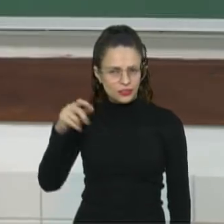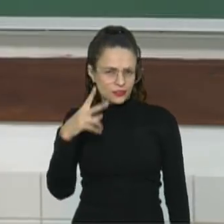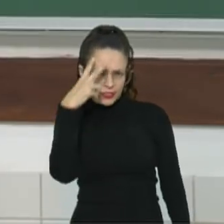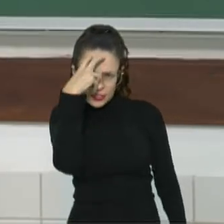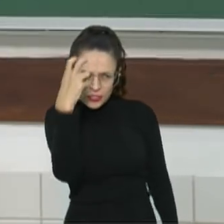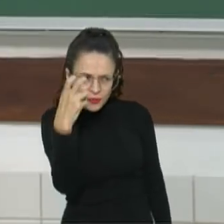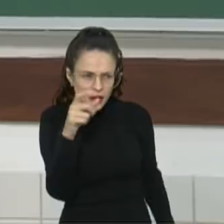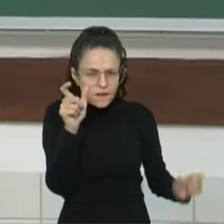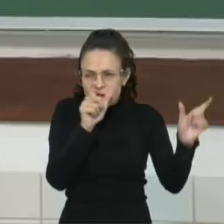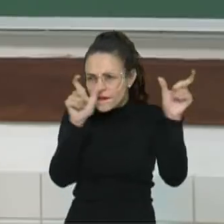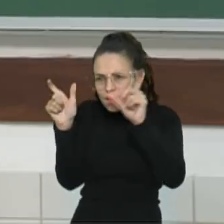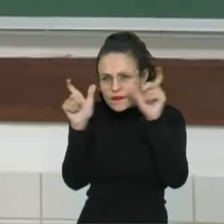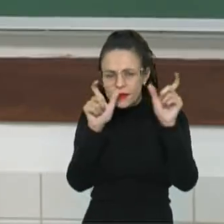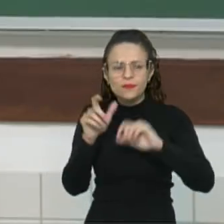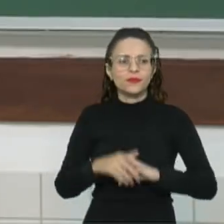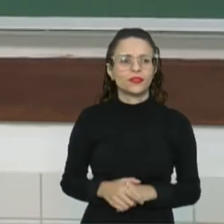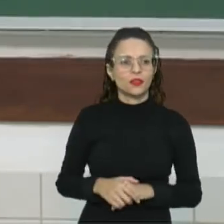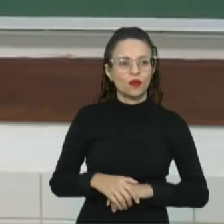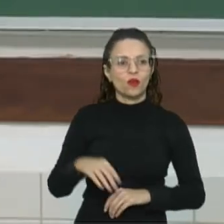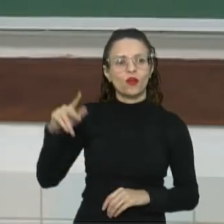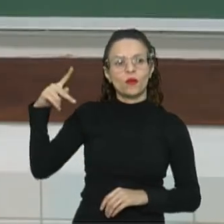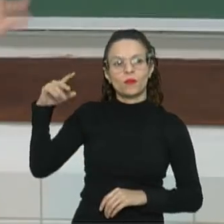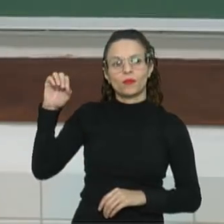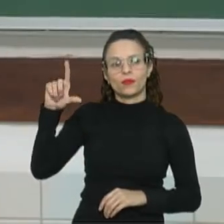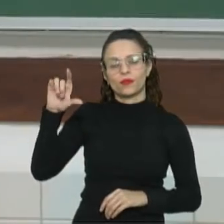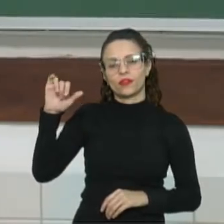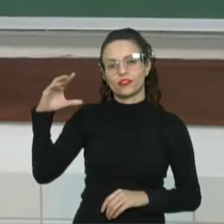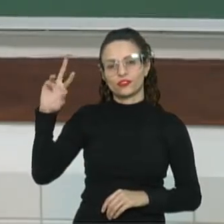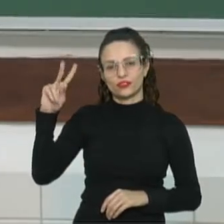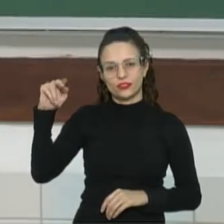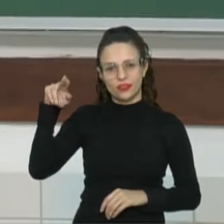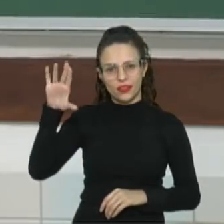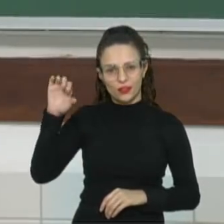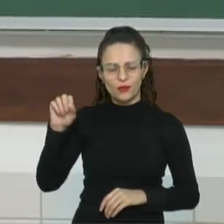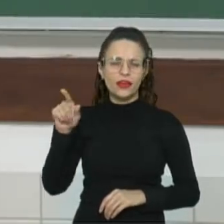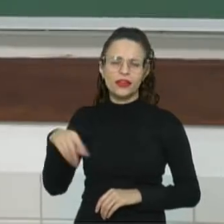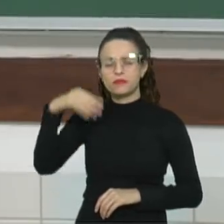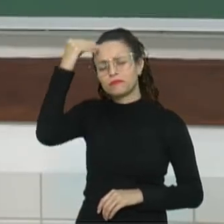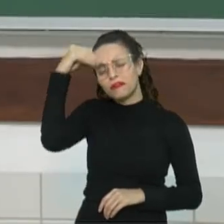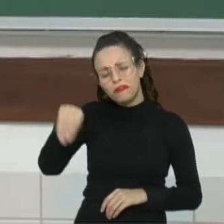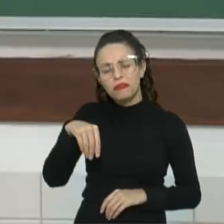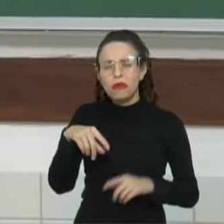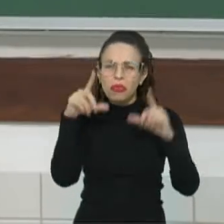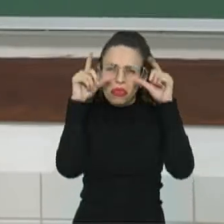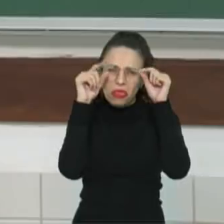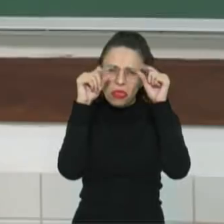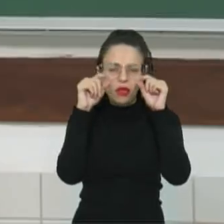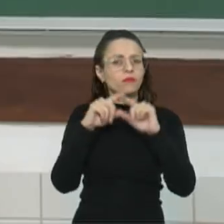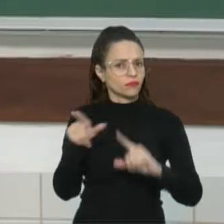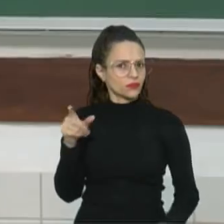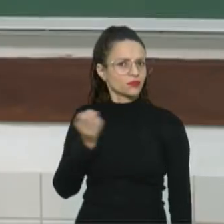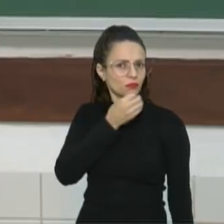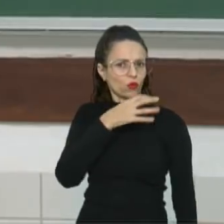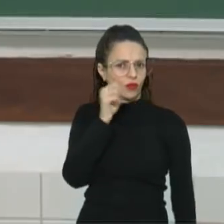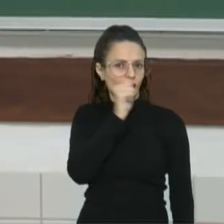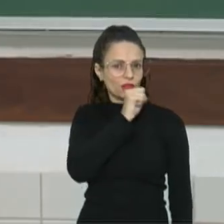estava sempre querendo se dar bem. Polichinelo, preguiçoso, sonolento, mas bom